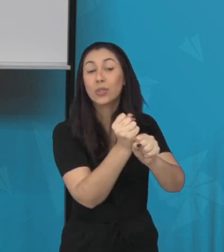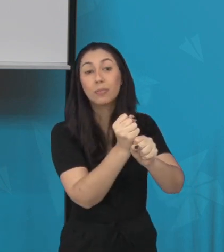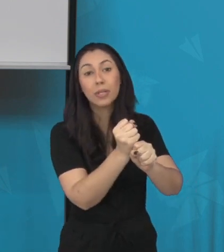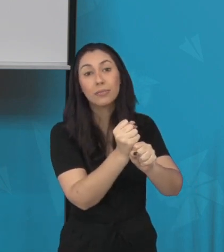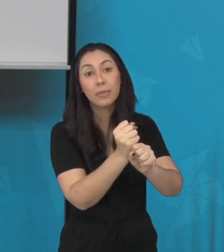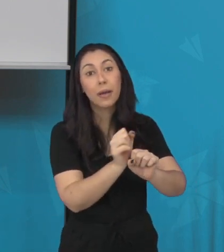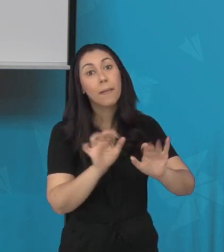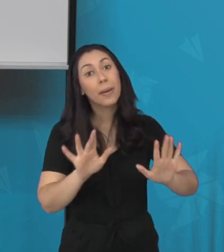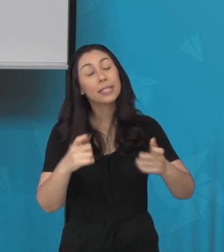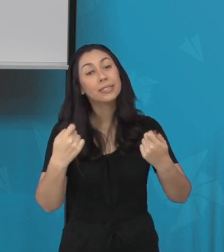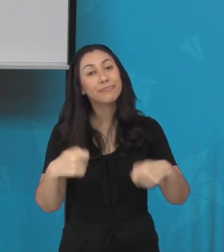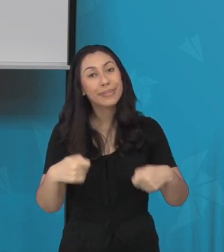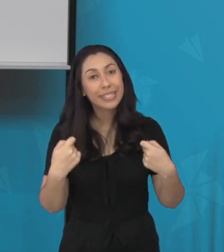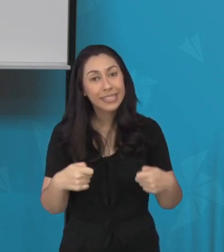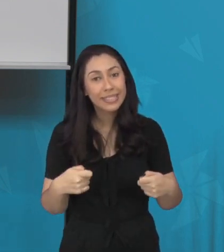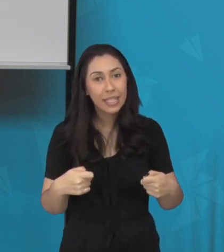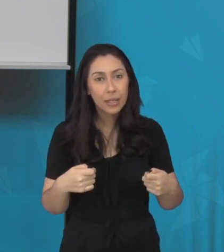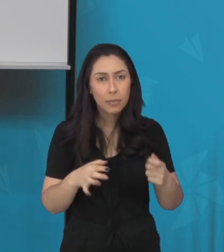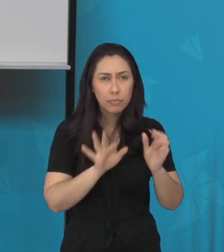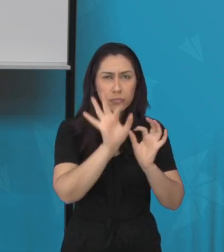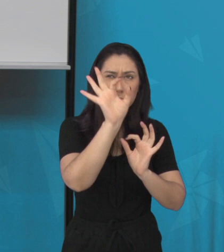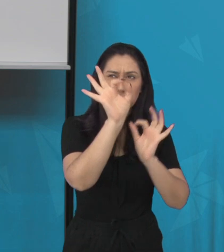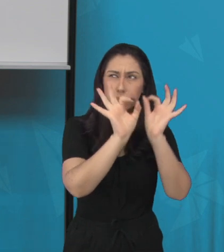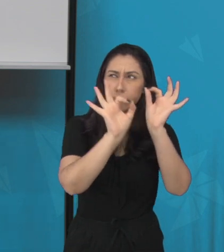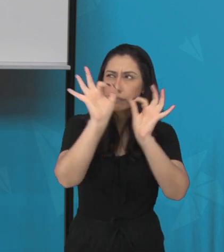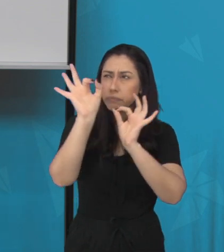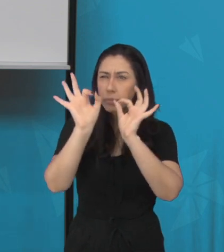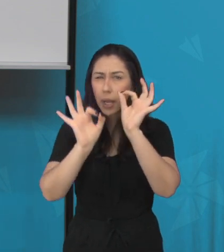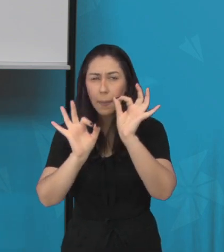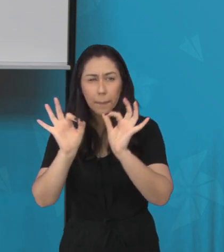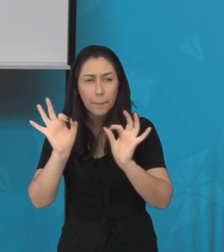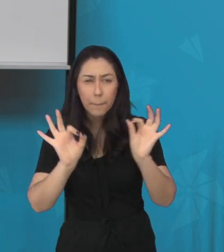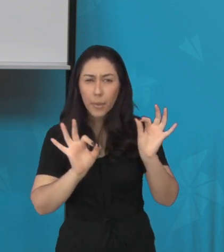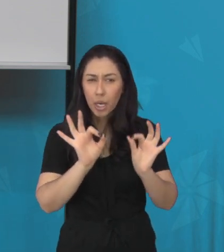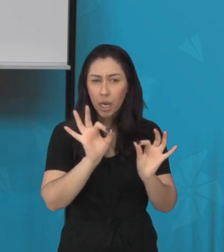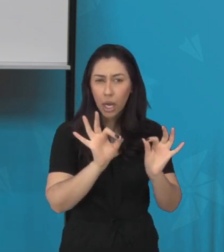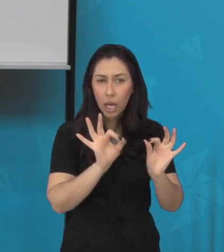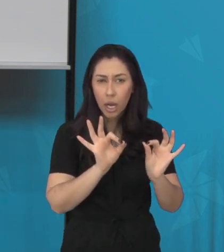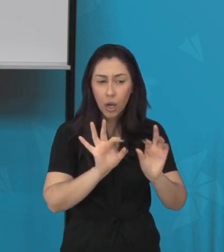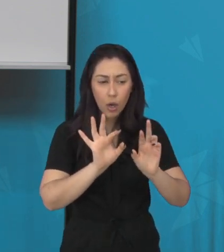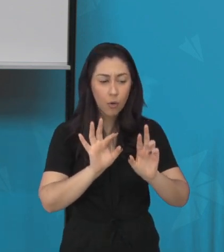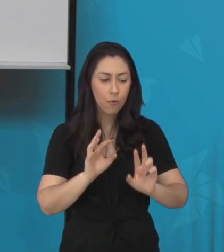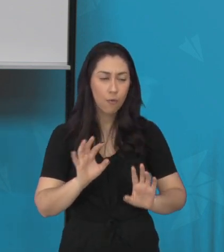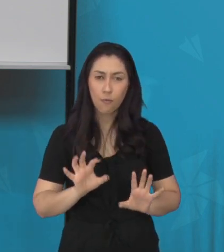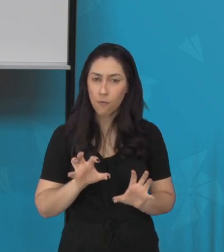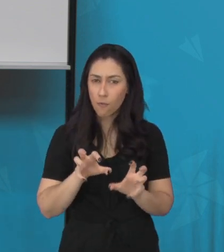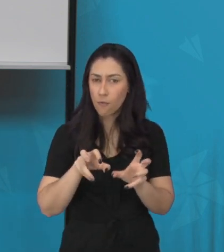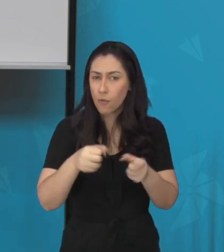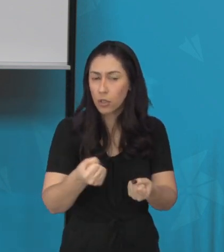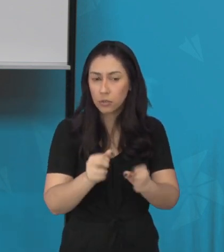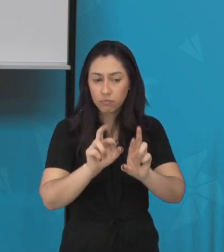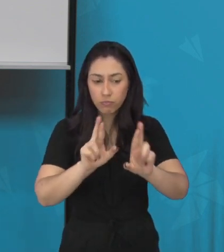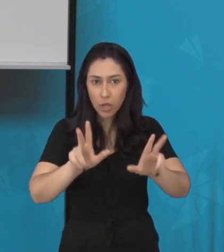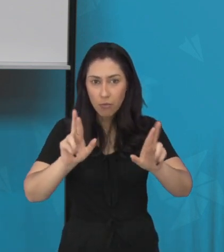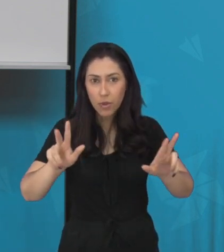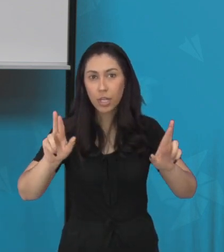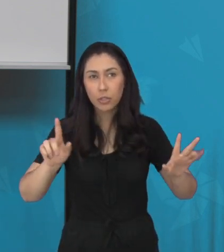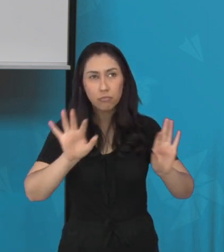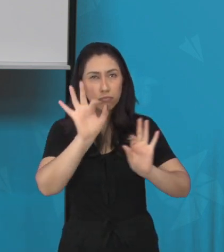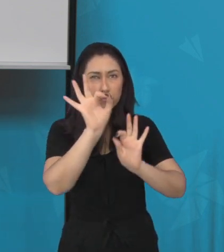gente vai ter que balancear, a gente vai ter que equacionar, a partir de agora, vários tipos, várias naturezas de